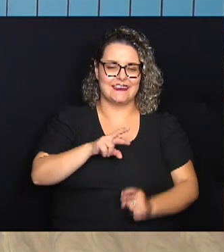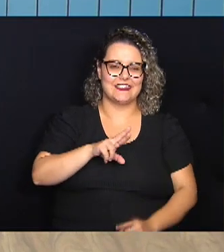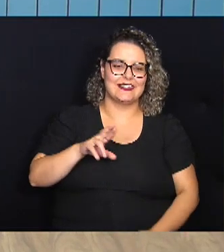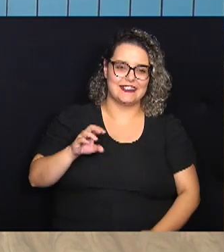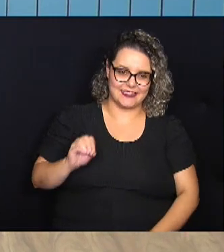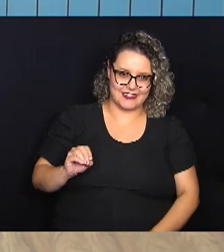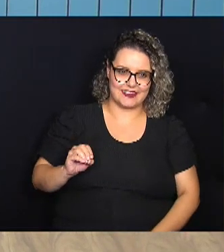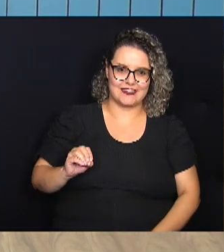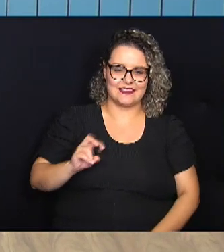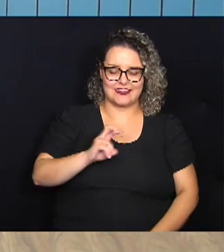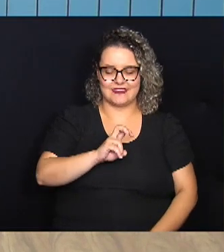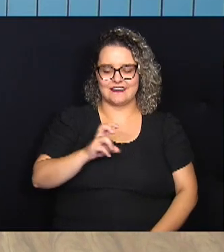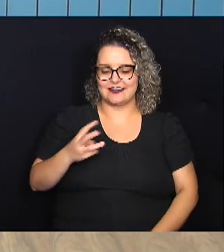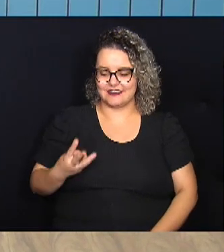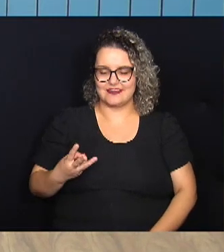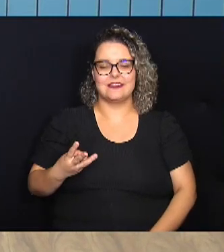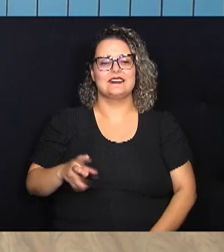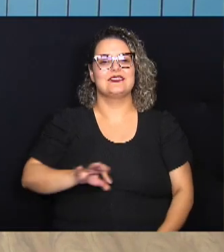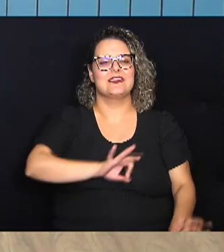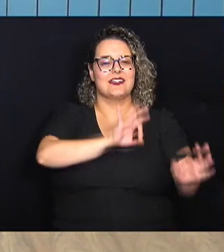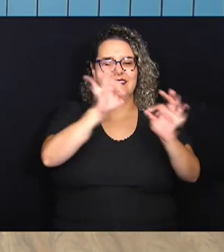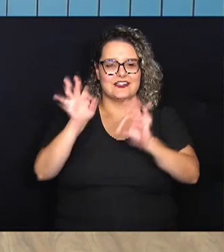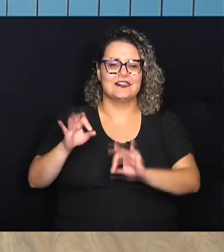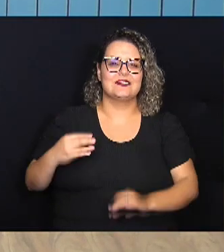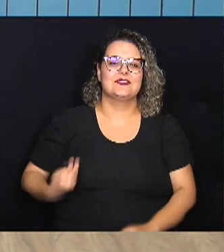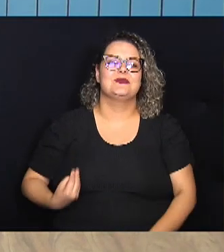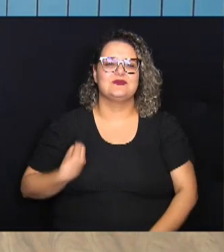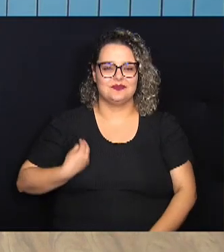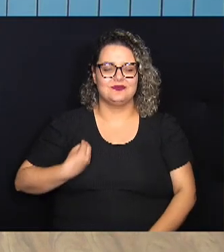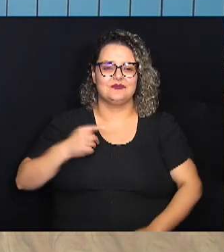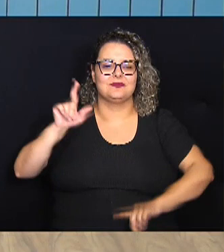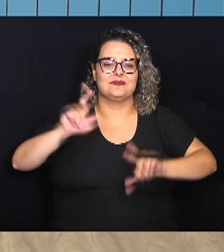ordinária, 53ª, que você acompanha ao vivo pela